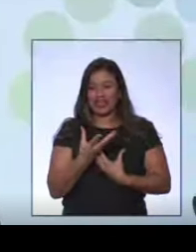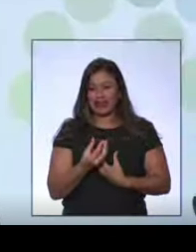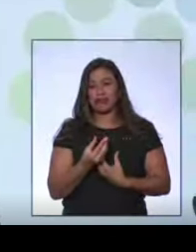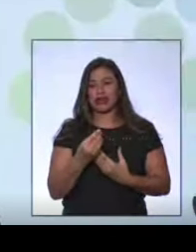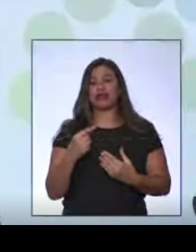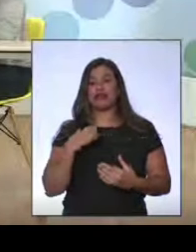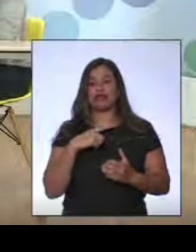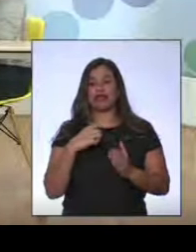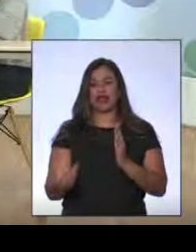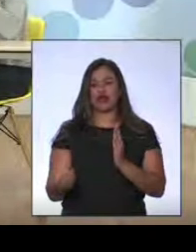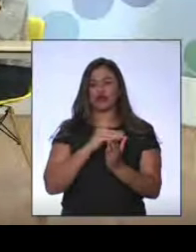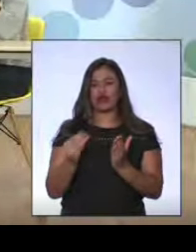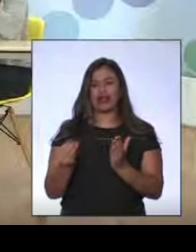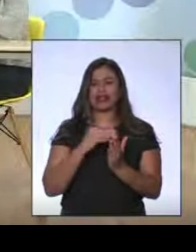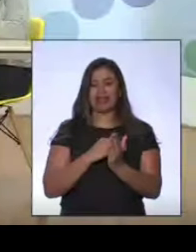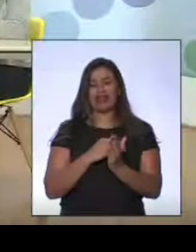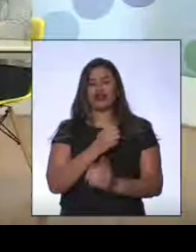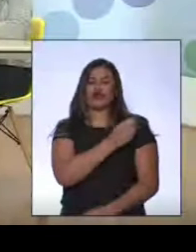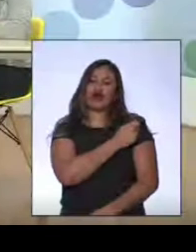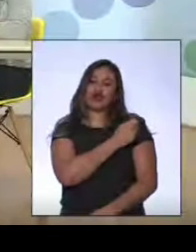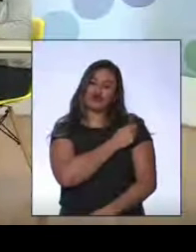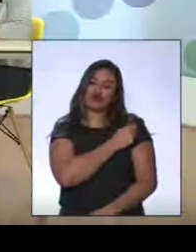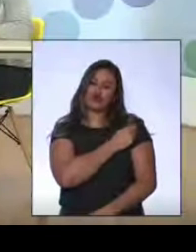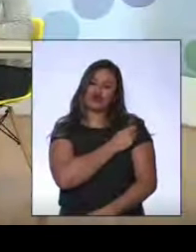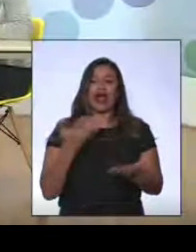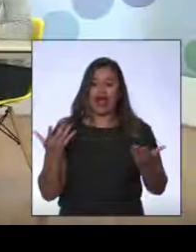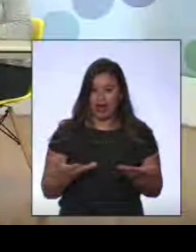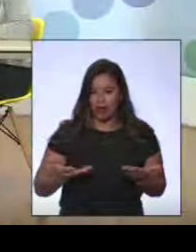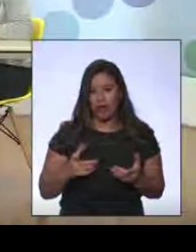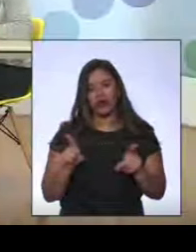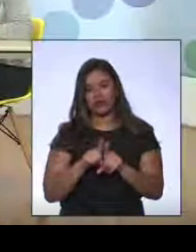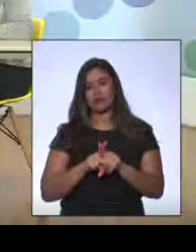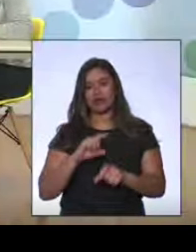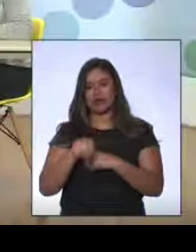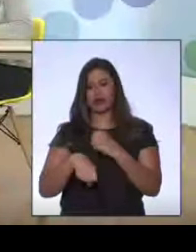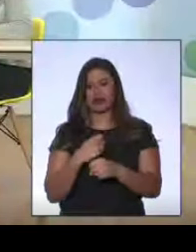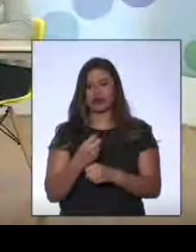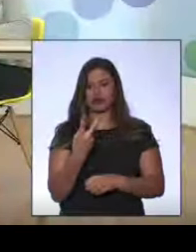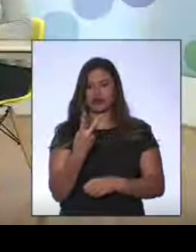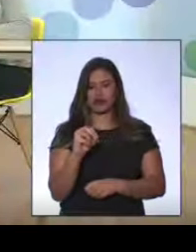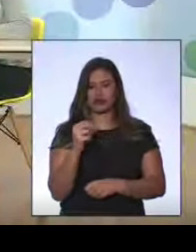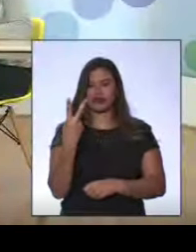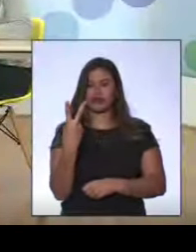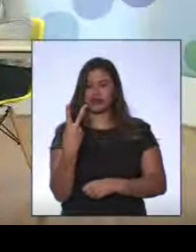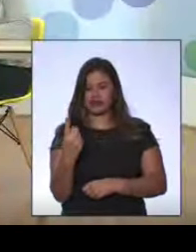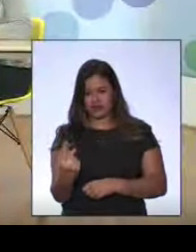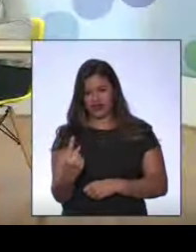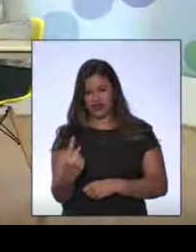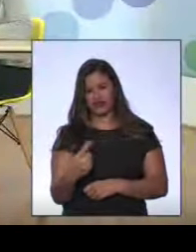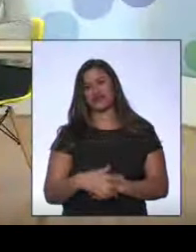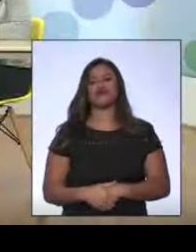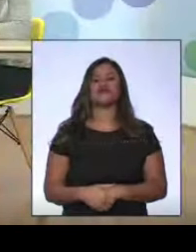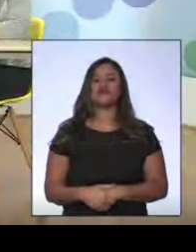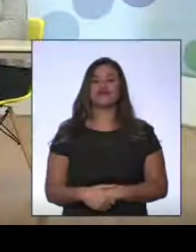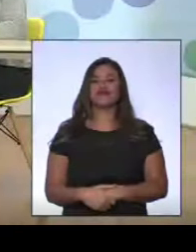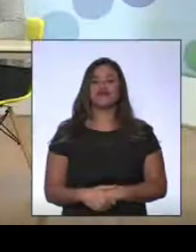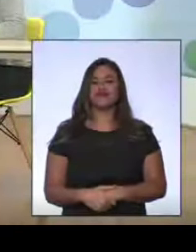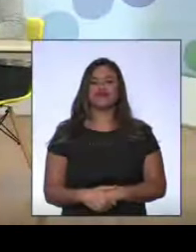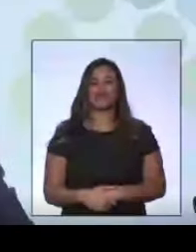do aluno ou estarão no próximo, né? No do ano, no do Estarão, próximo isso. ano. E estamos Isso adiantando mesmo. várias coisas para vocês por aqui. É verdade.